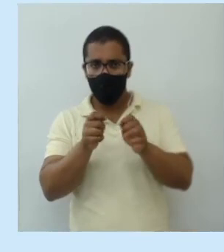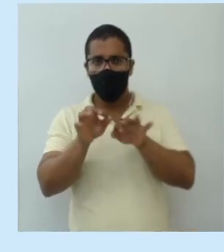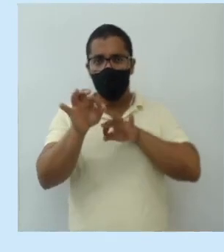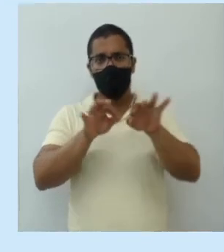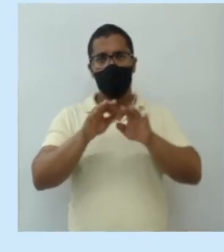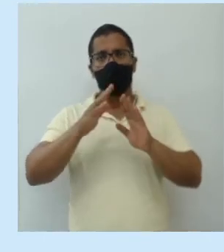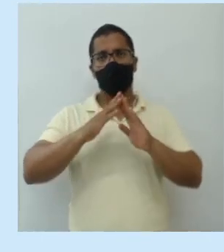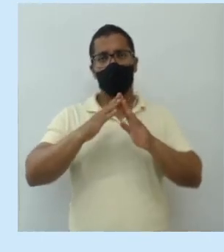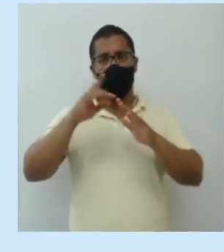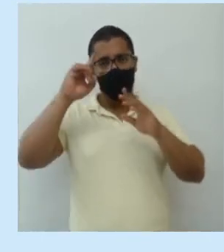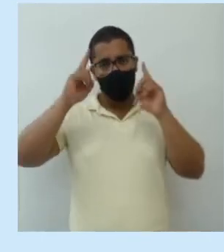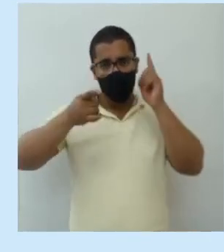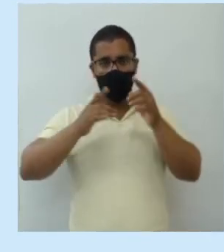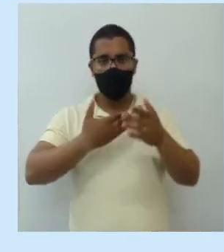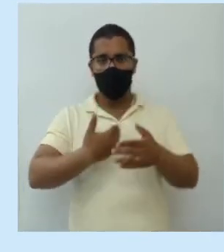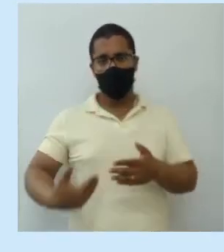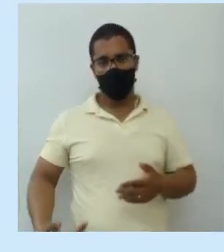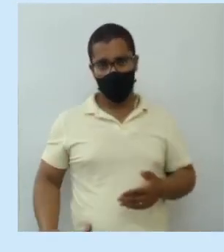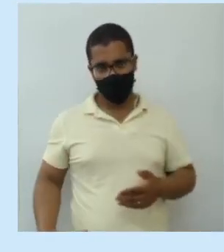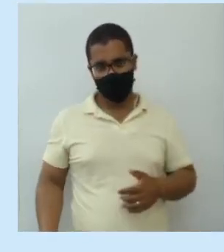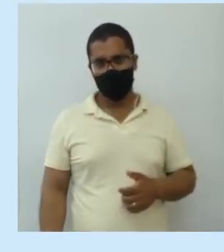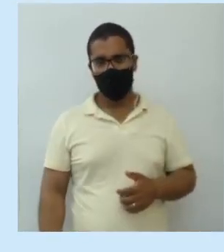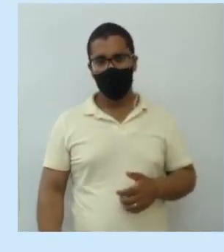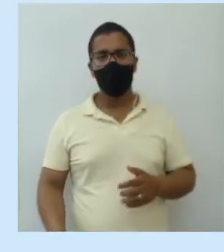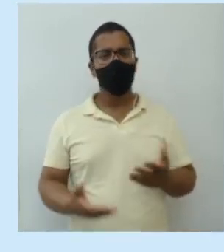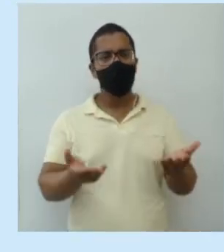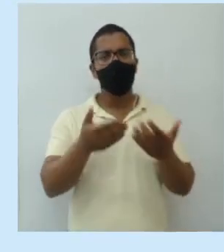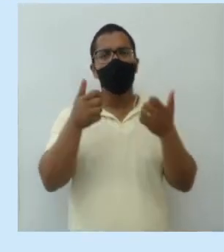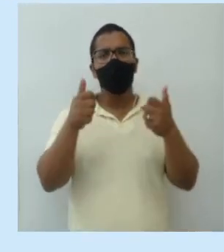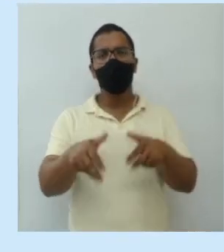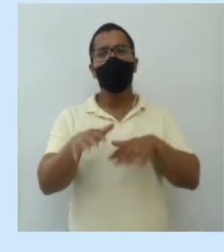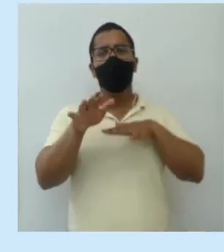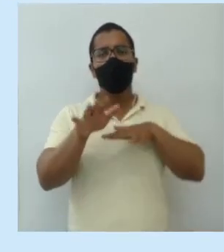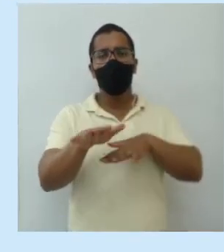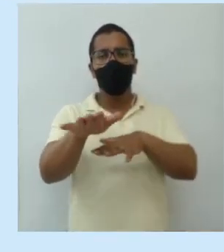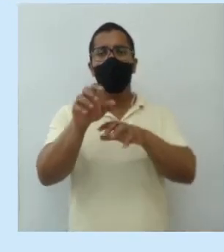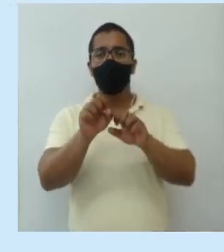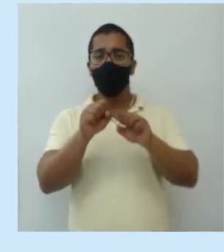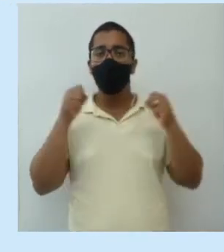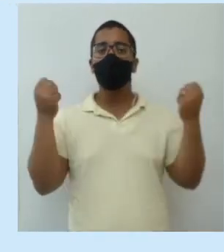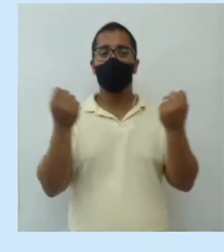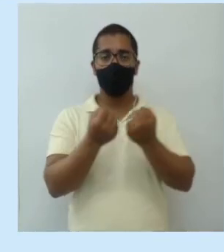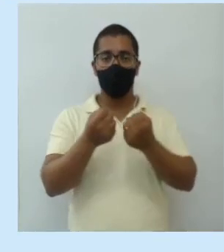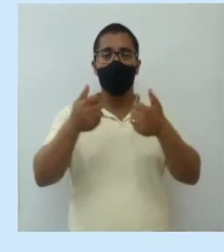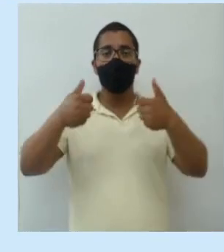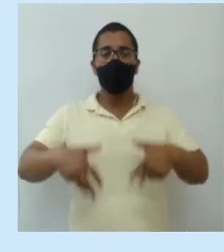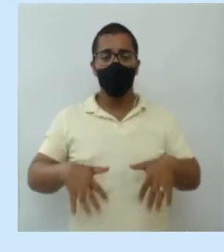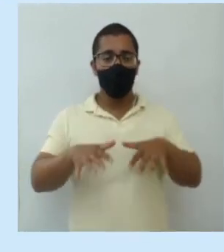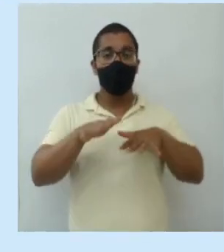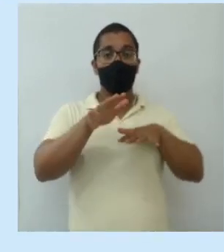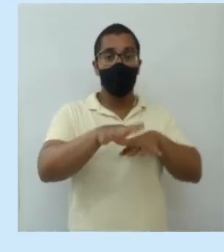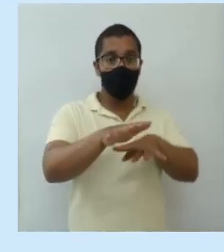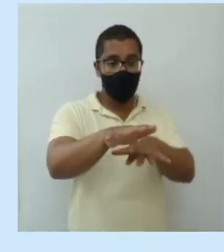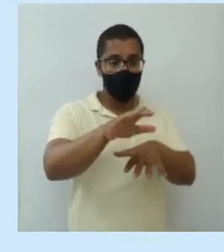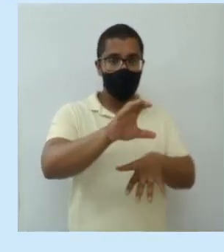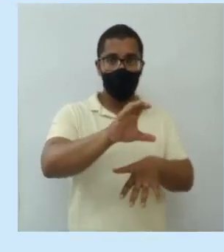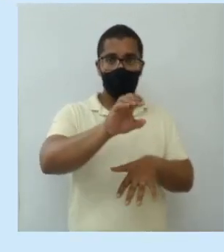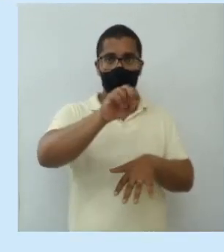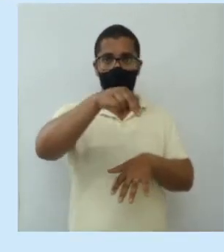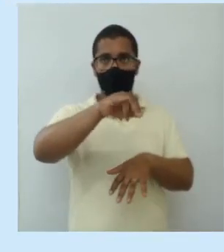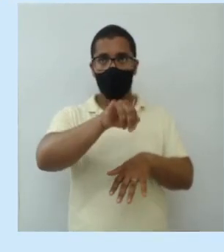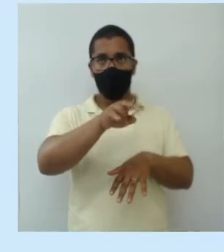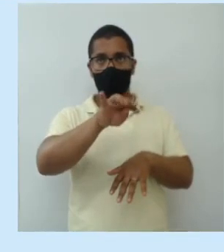Então, revisando, vamos voltar para os movimentos sociais e diferenciar o que são movimentos conjunturais